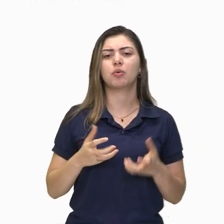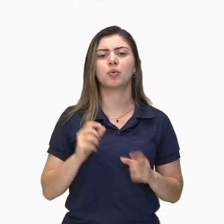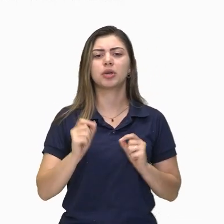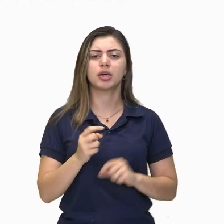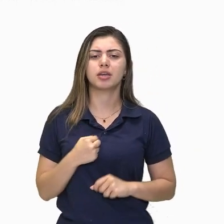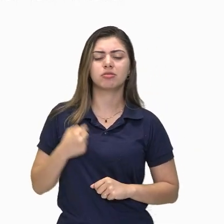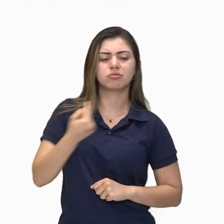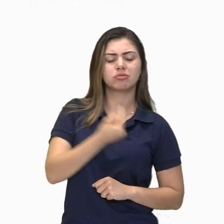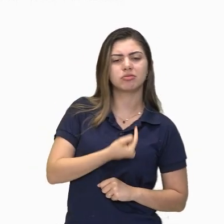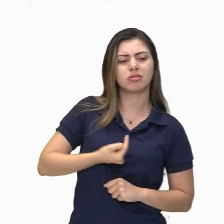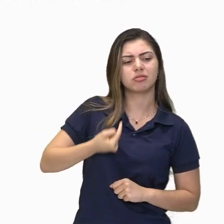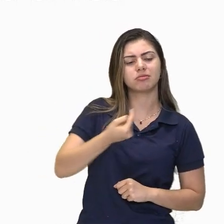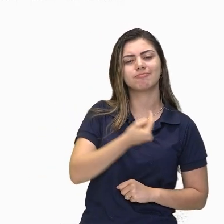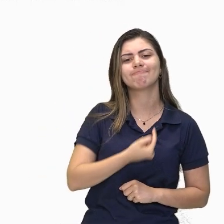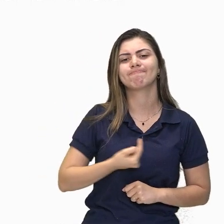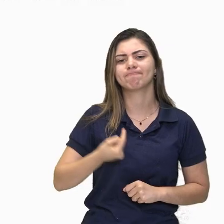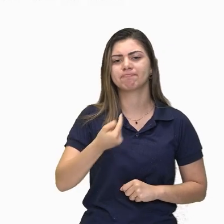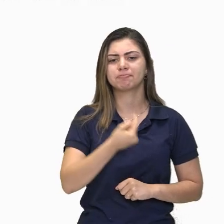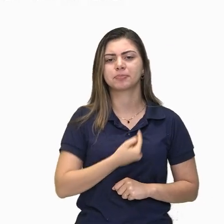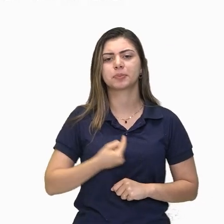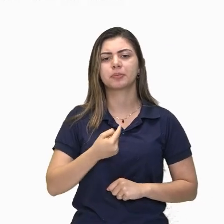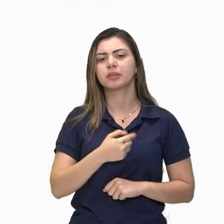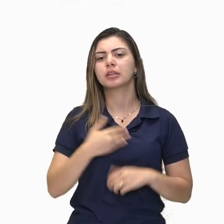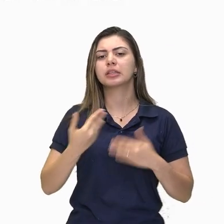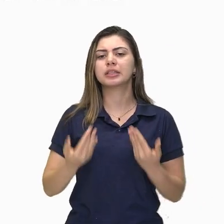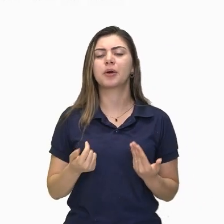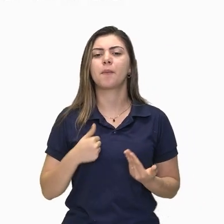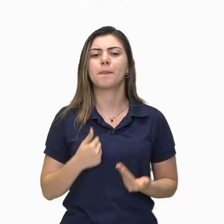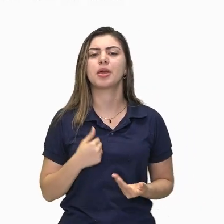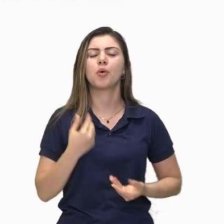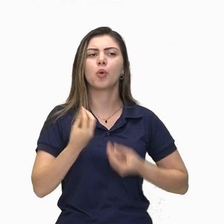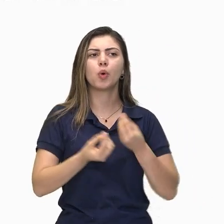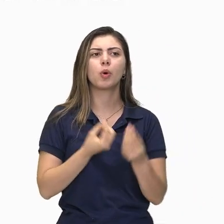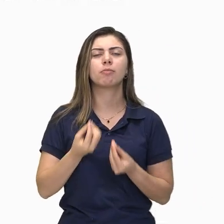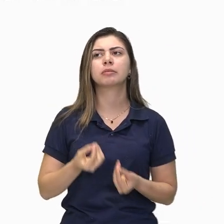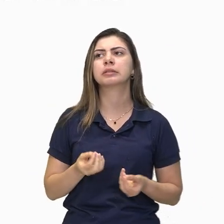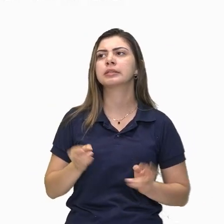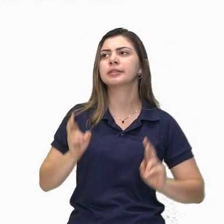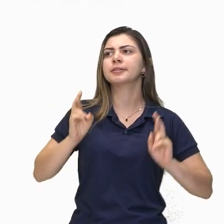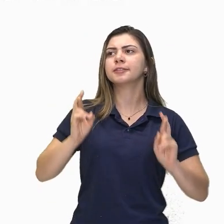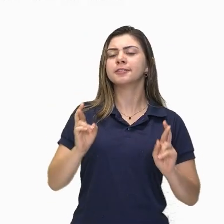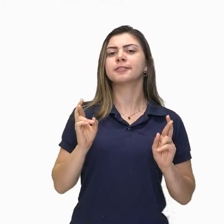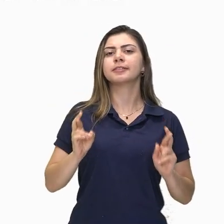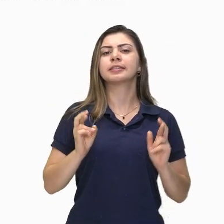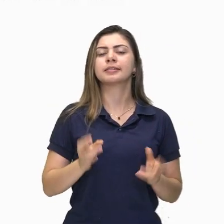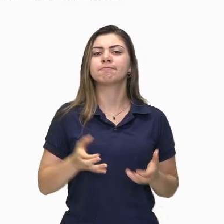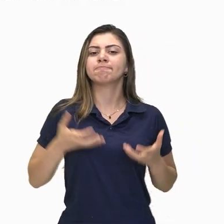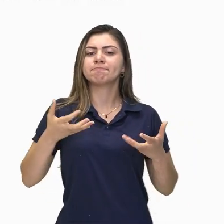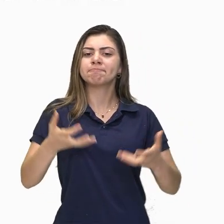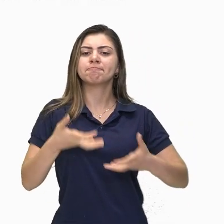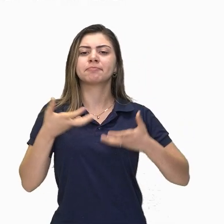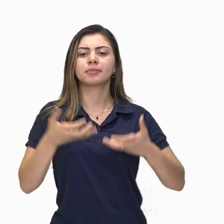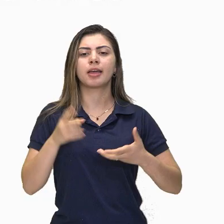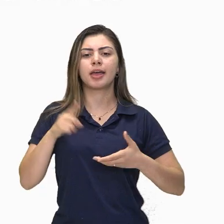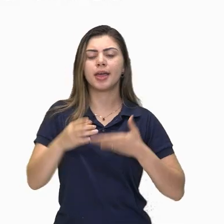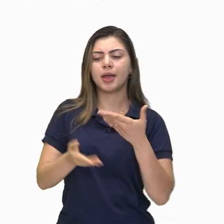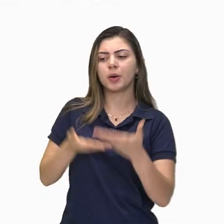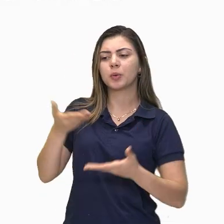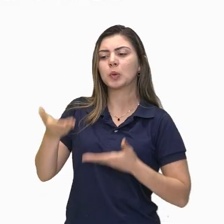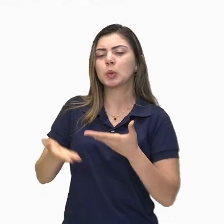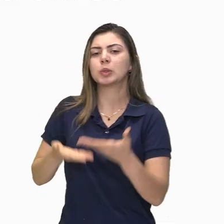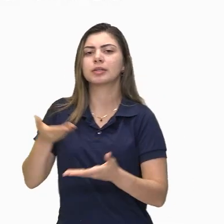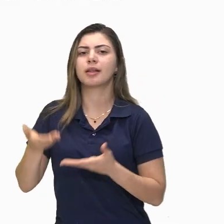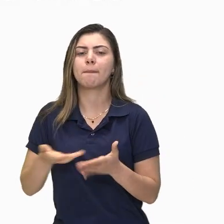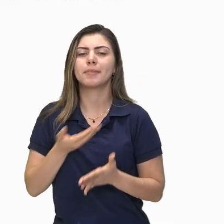andar solitário entre a gente. É nunca contentar-se de contente. É um cuidar que ganha em